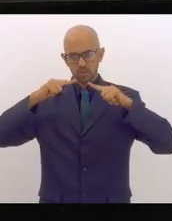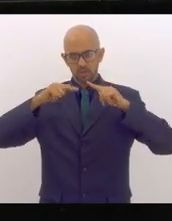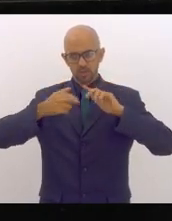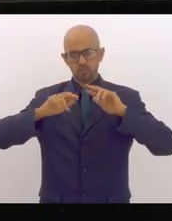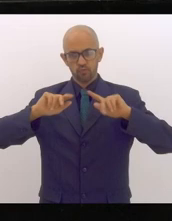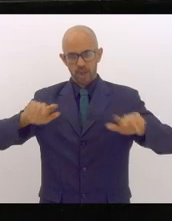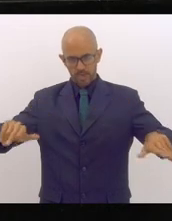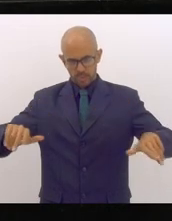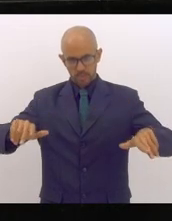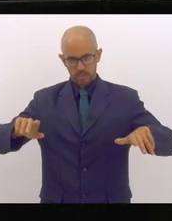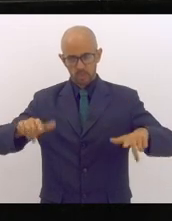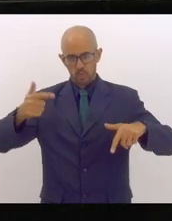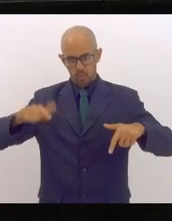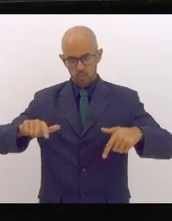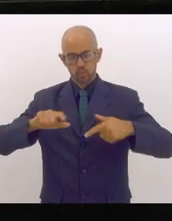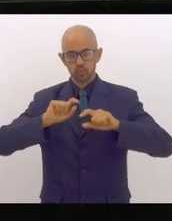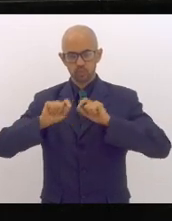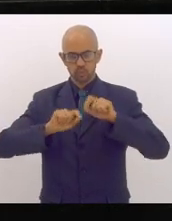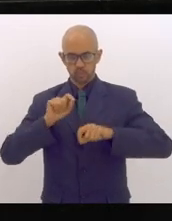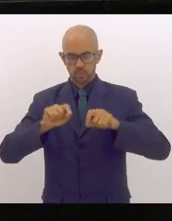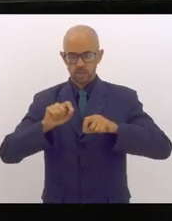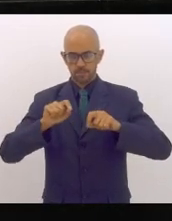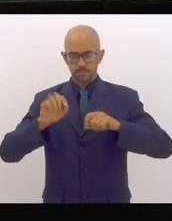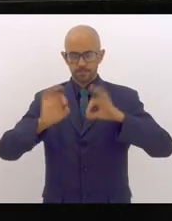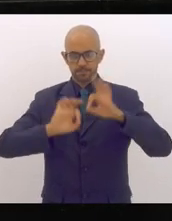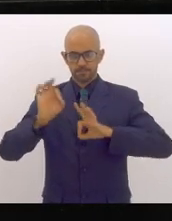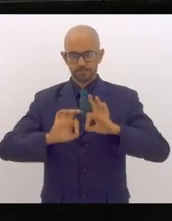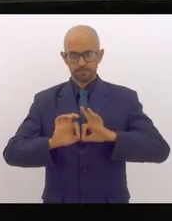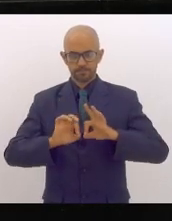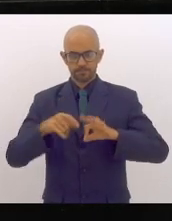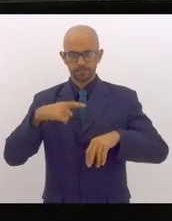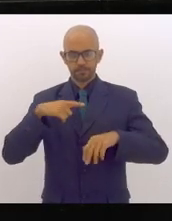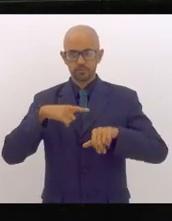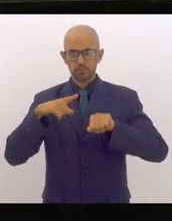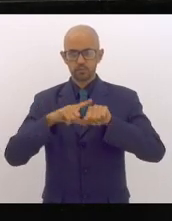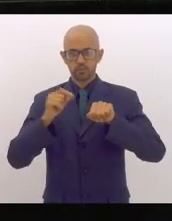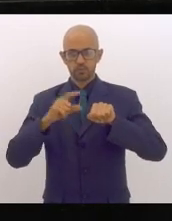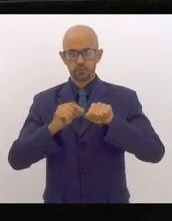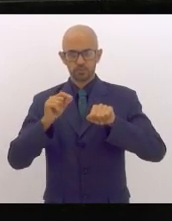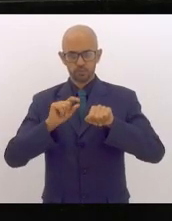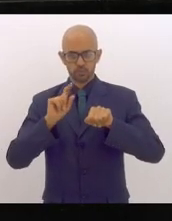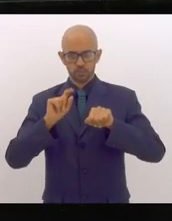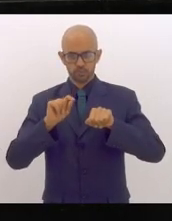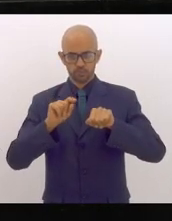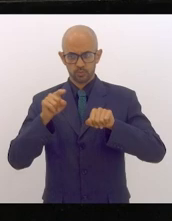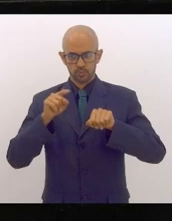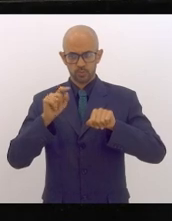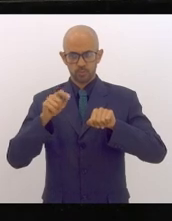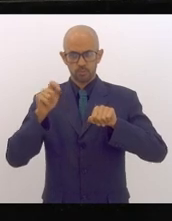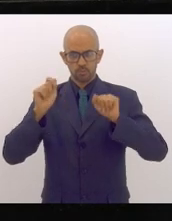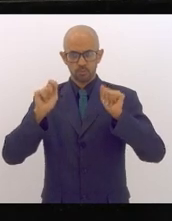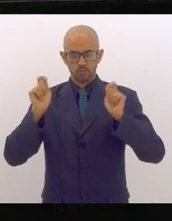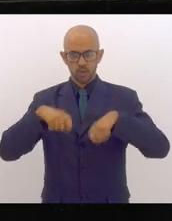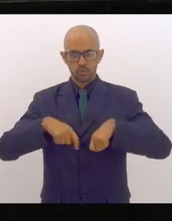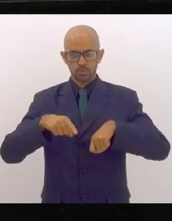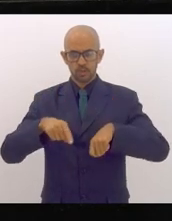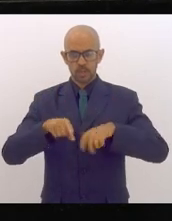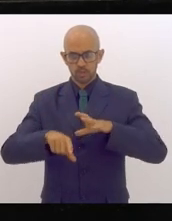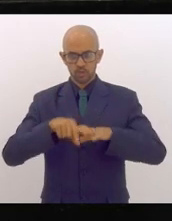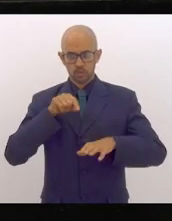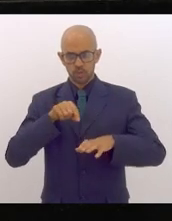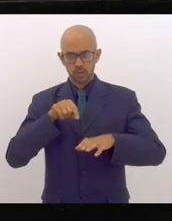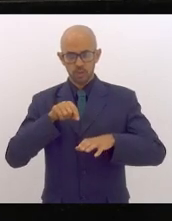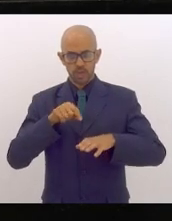coisa, o projeto é tão claro que tem um artigo que diz o seguinte: a possibilidade de escolher os valores máximos